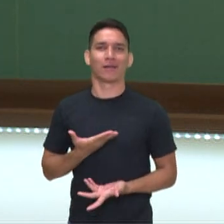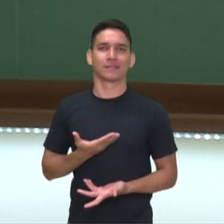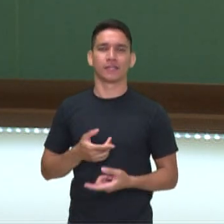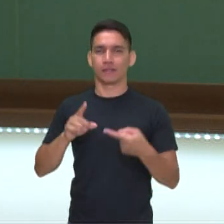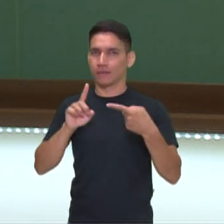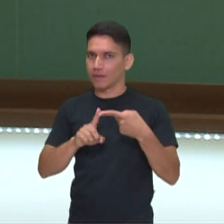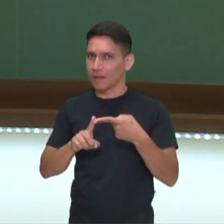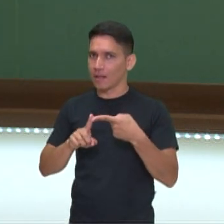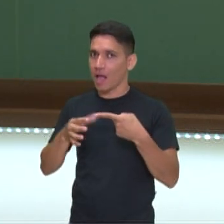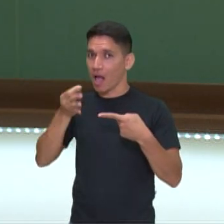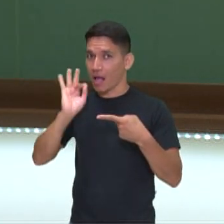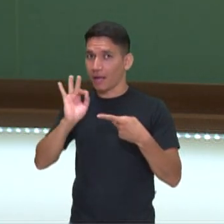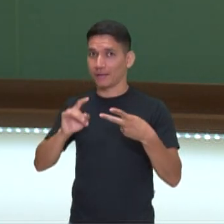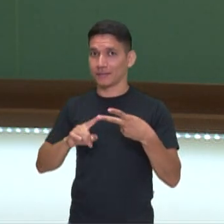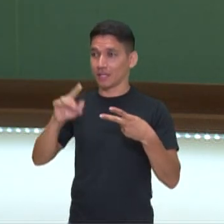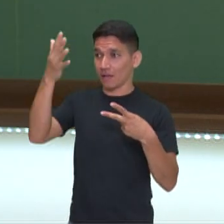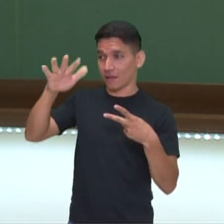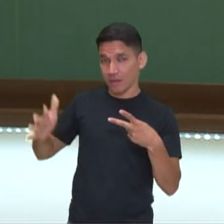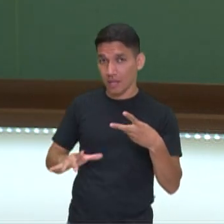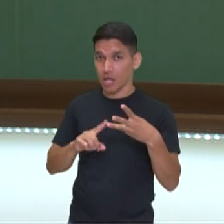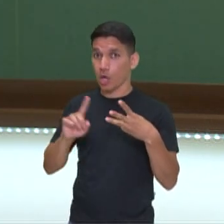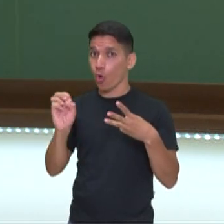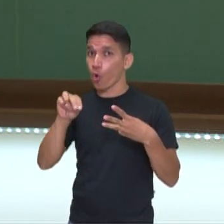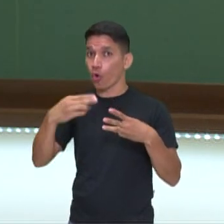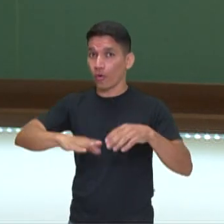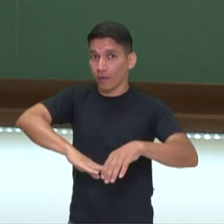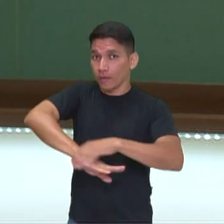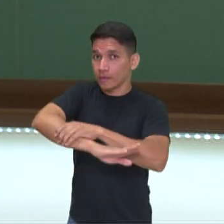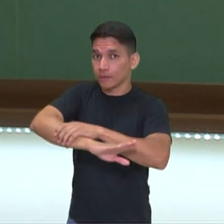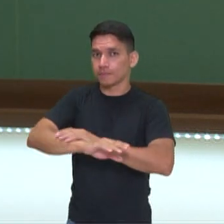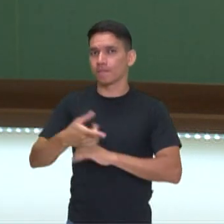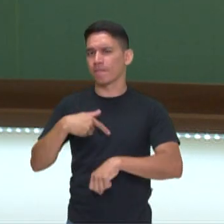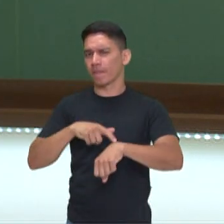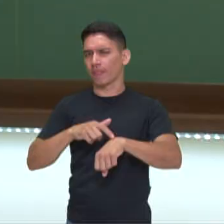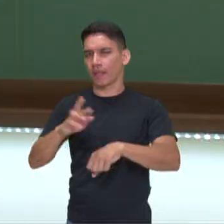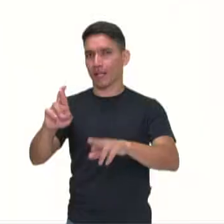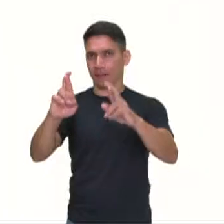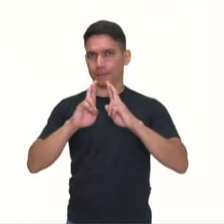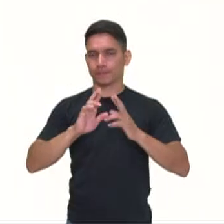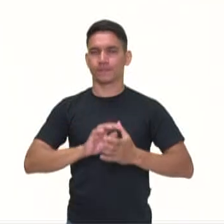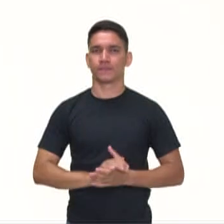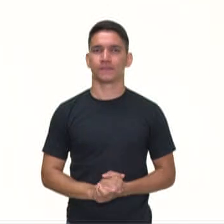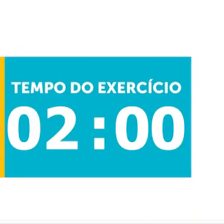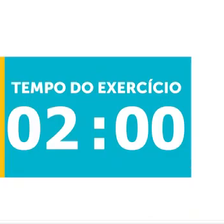Breakfast, snow or boots? Vou dar um tempinho para vocês responderem e a gente já volta.